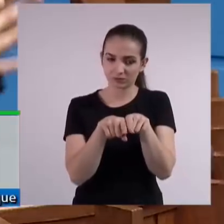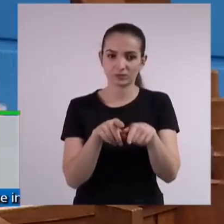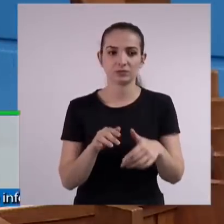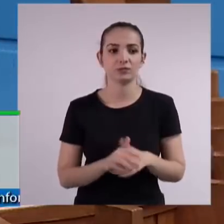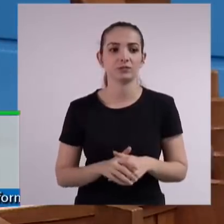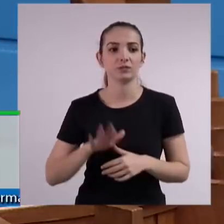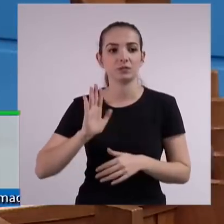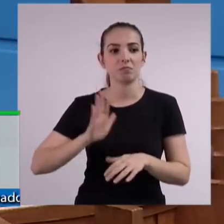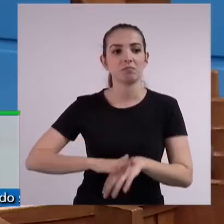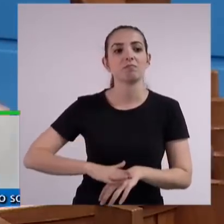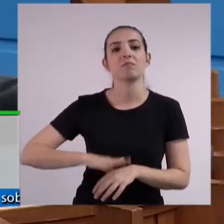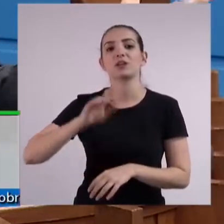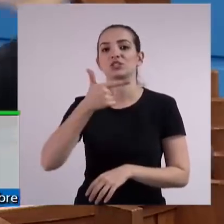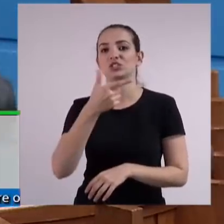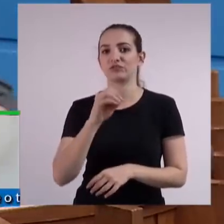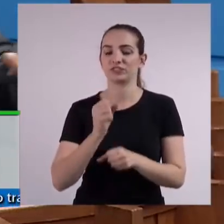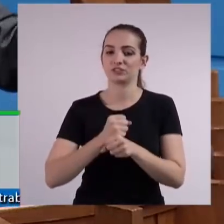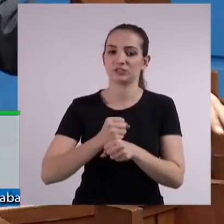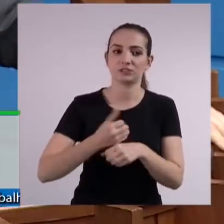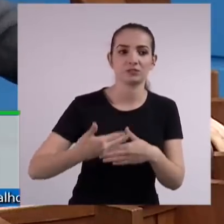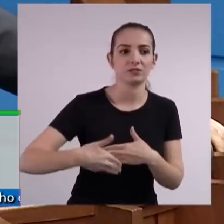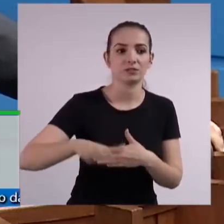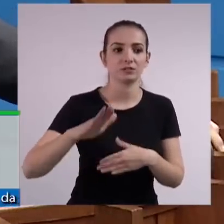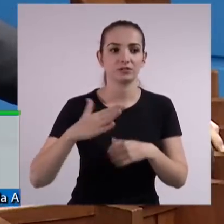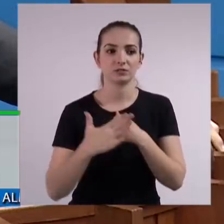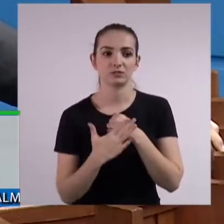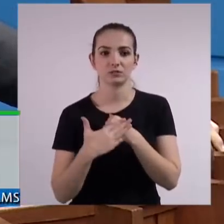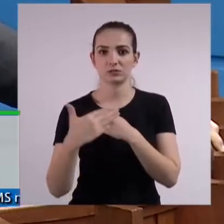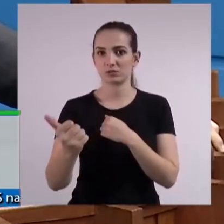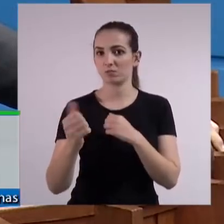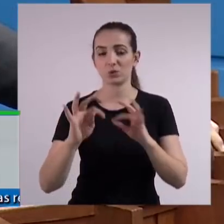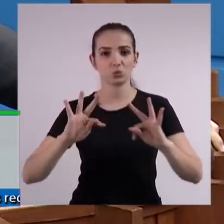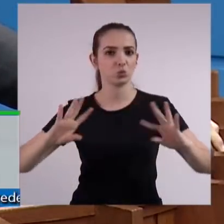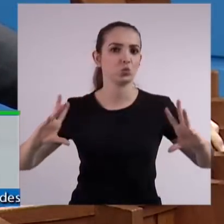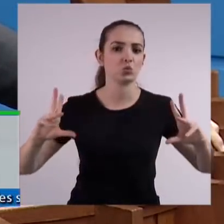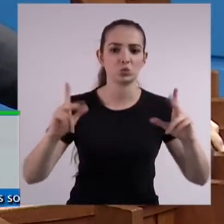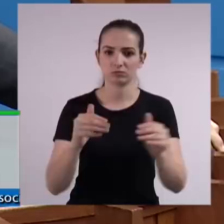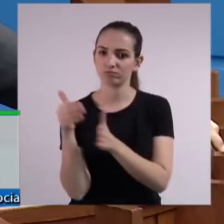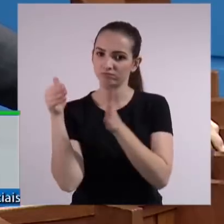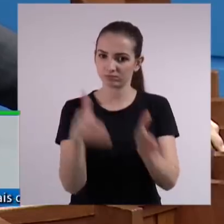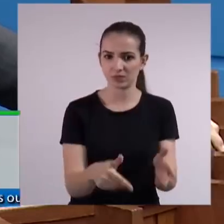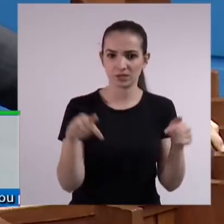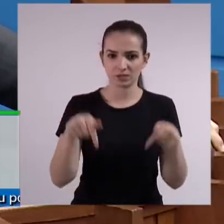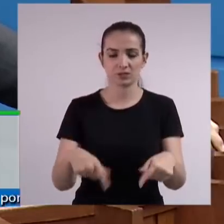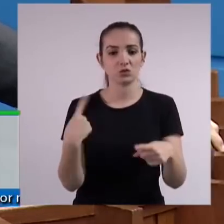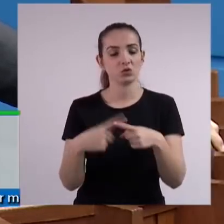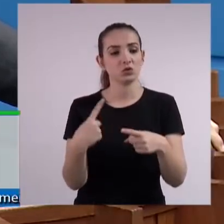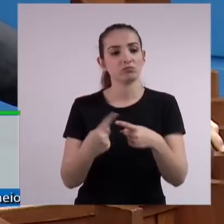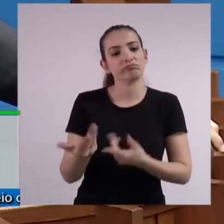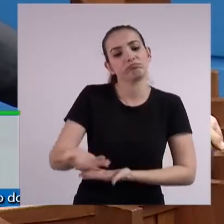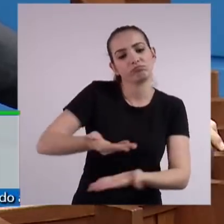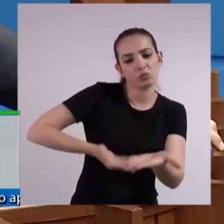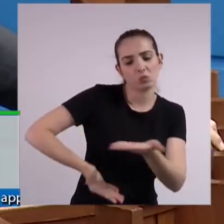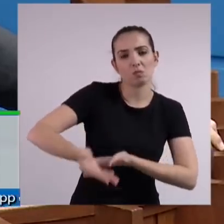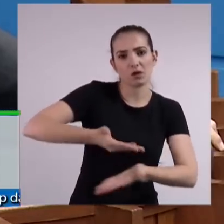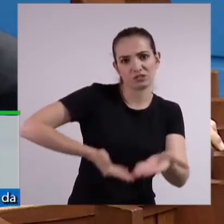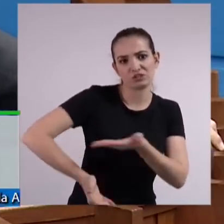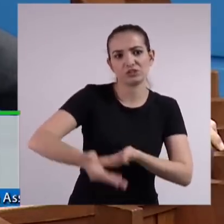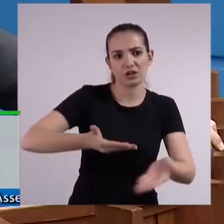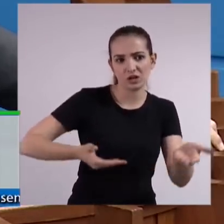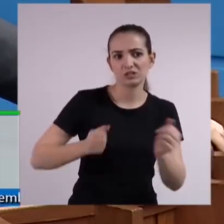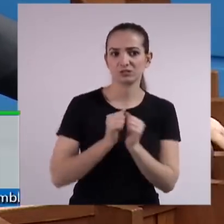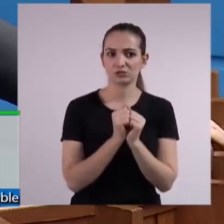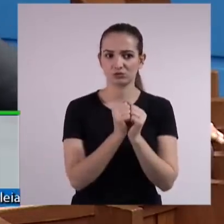de mais de 20 anos de jornada, chamei-os a todos aqui para compartilhar com eles